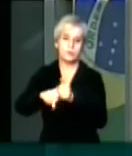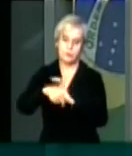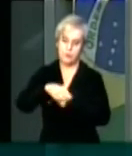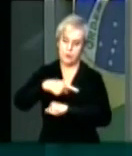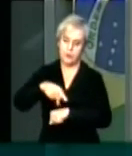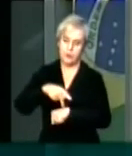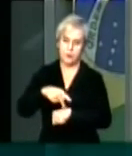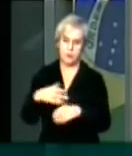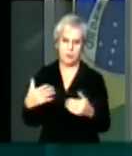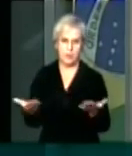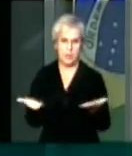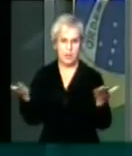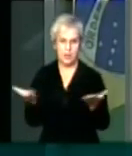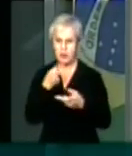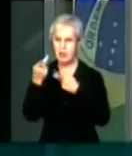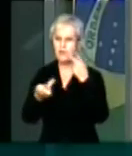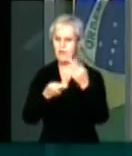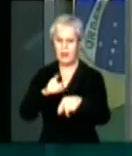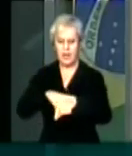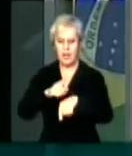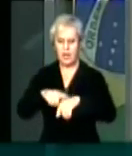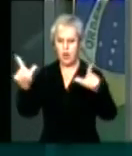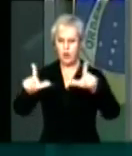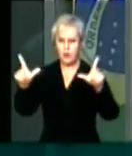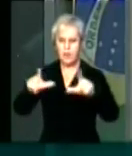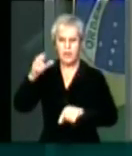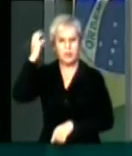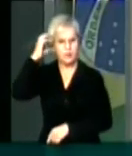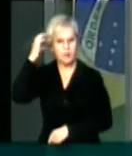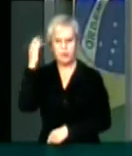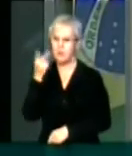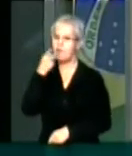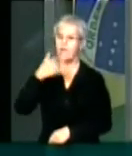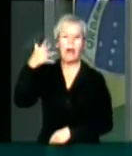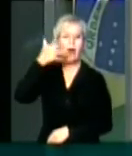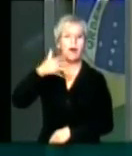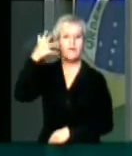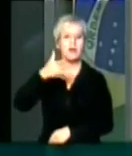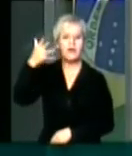nosso país. Que ela não ocupe novamente a rádio e televisão.